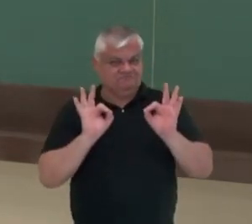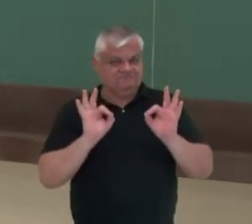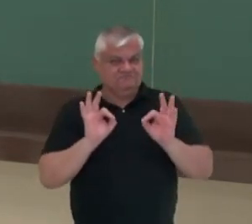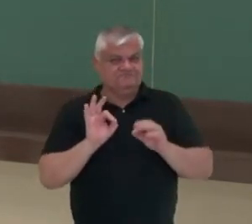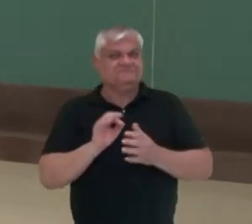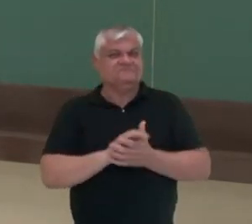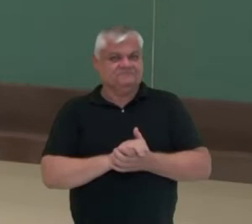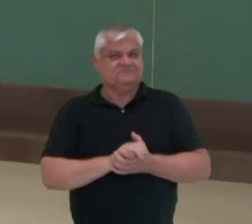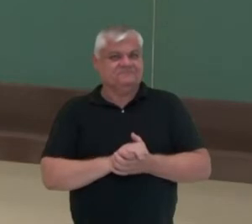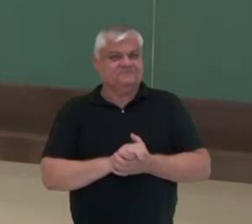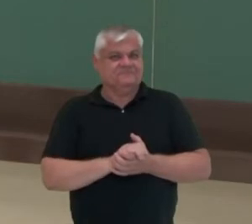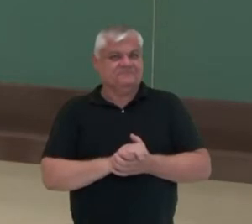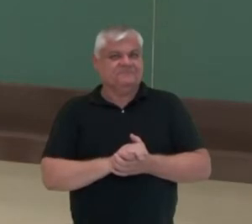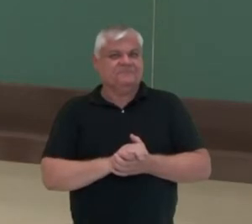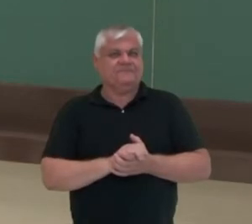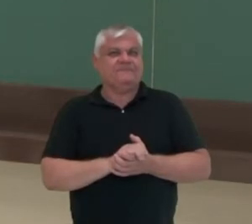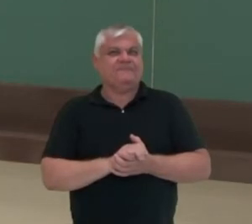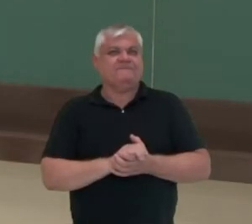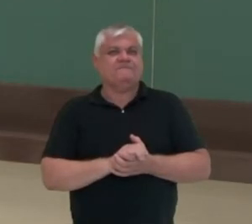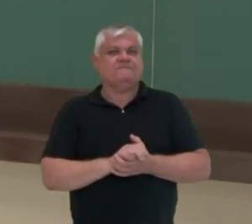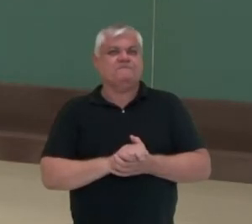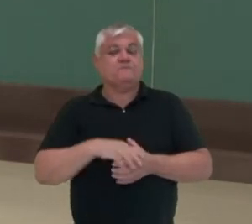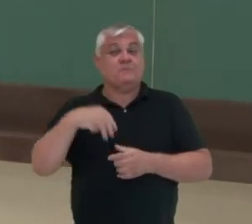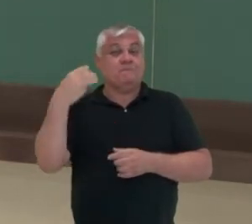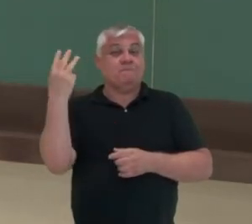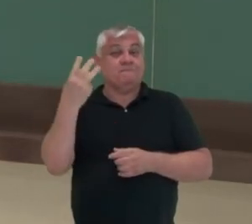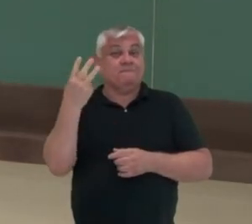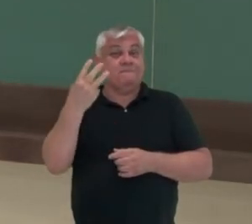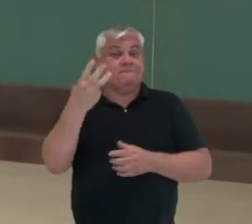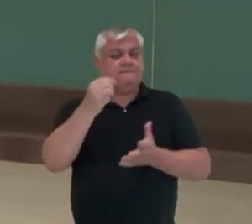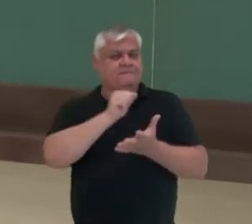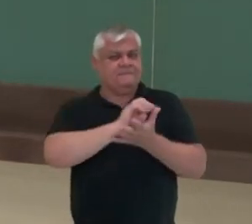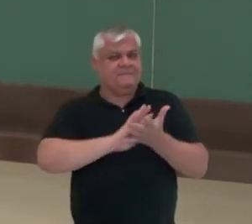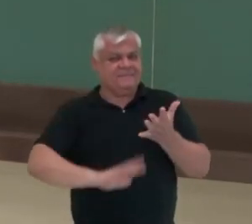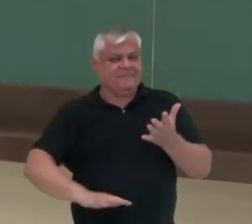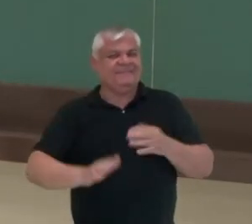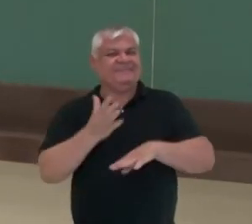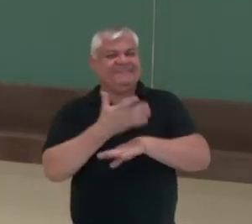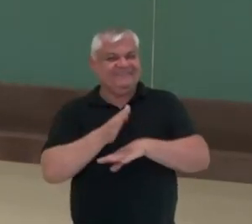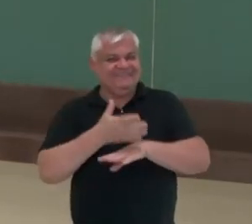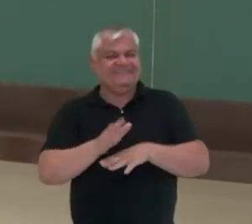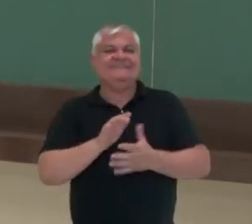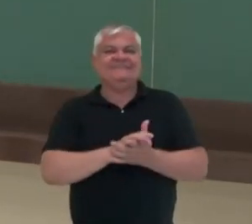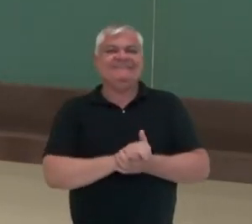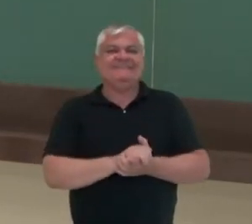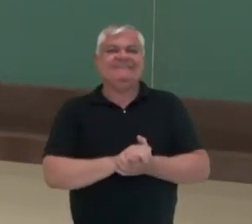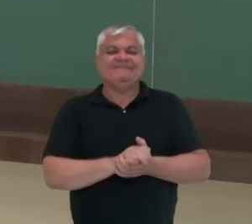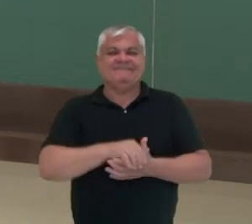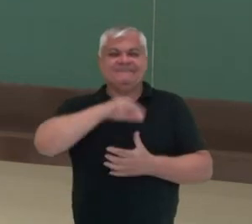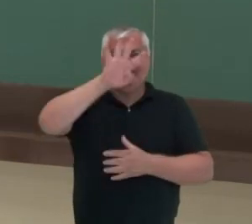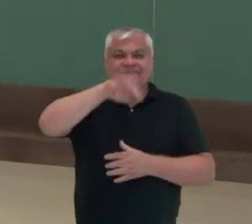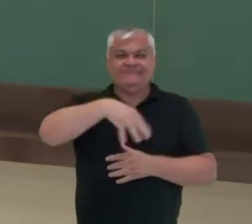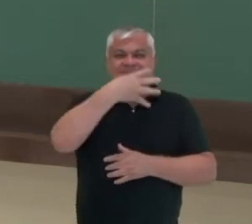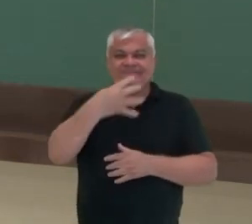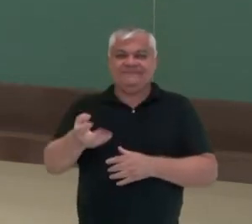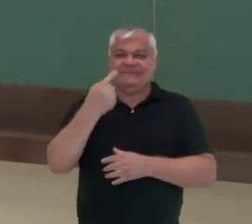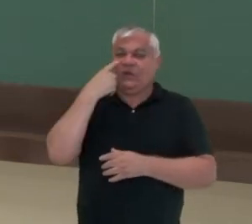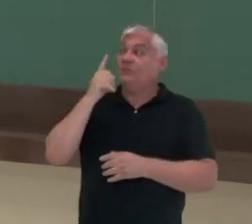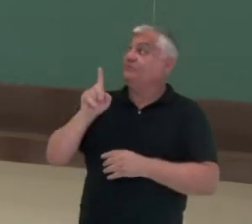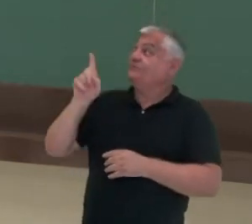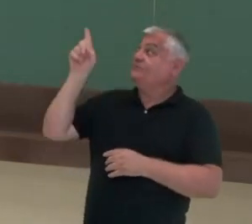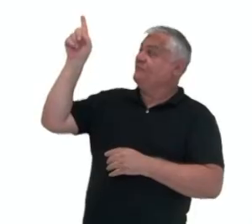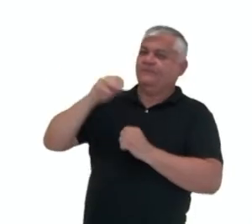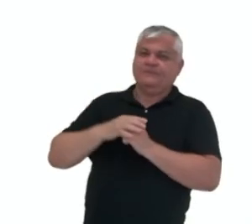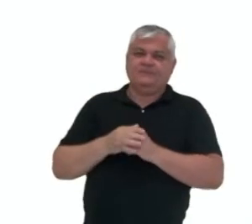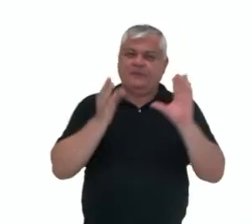Que representa o ano ali, tá bom? Então tá joia. E bora praticar mais um pouquinho? Olha só. Então essa tabela aqui abaixo, ó, ela